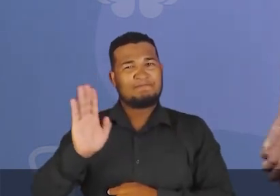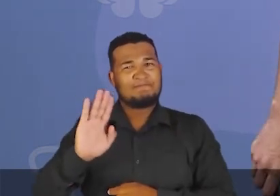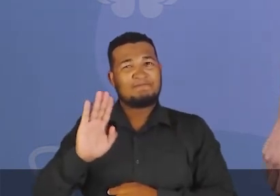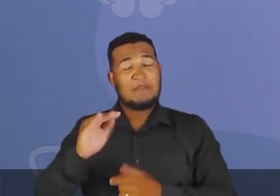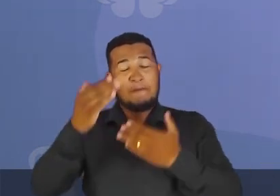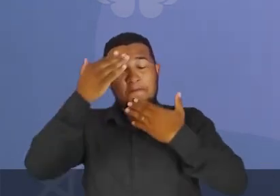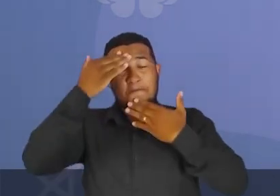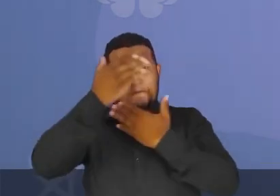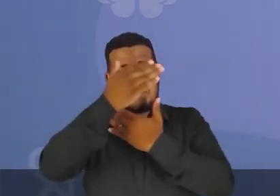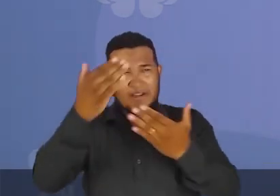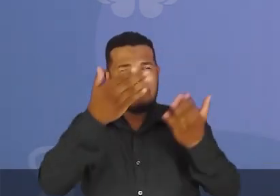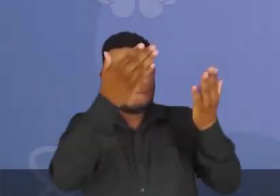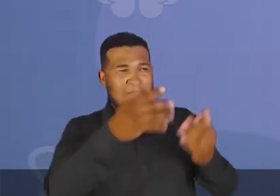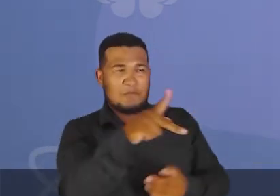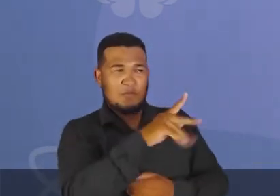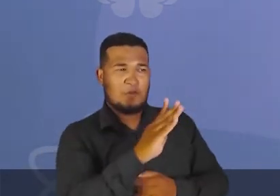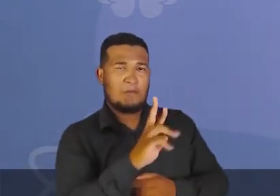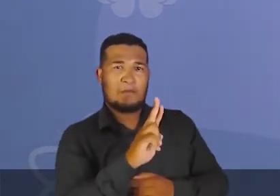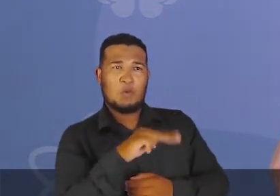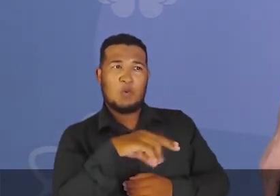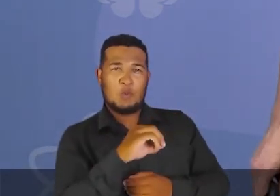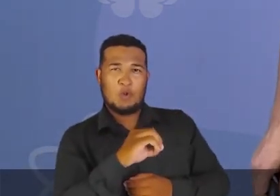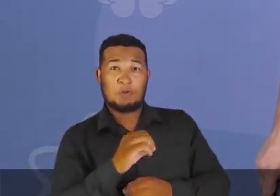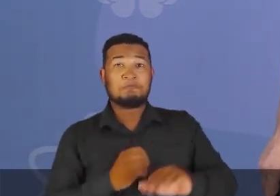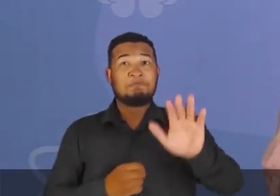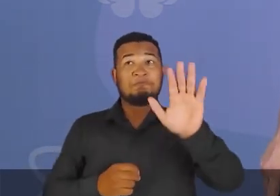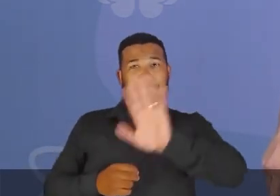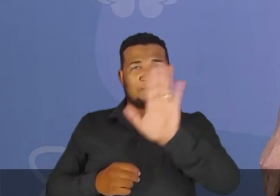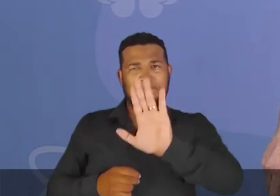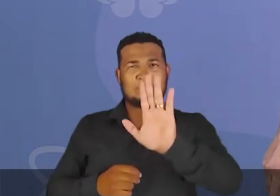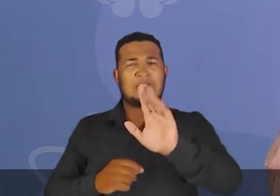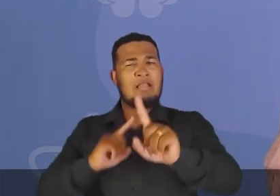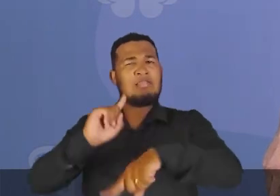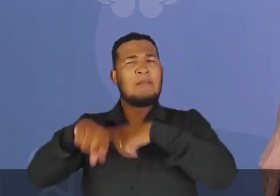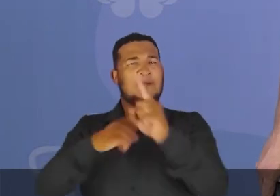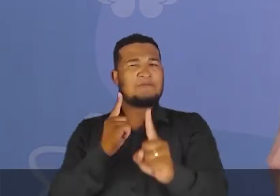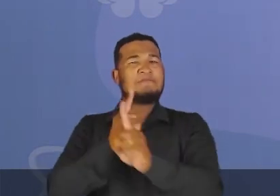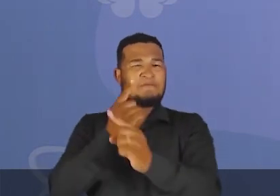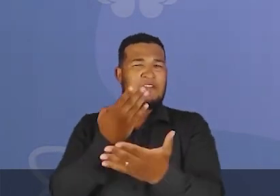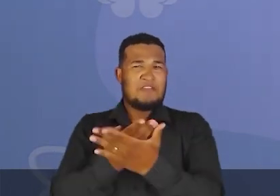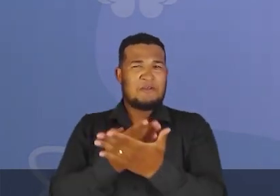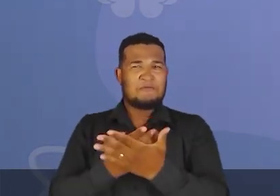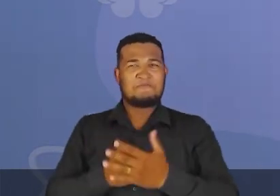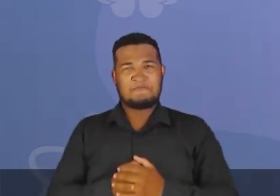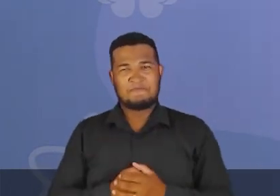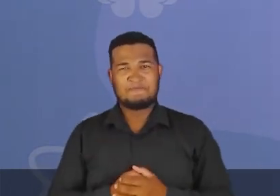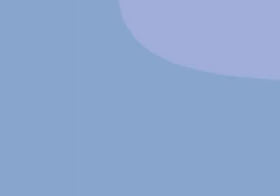Muito obrigado, professor Bruno. Tchau, gente. Até a nossa próxima aula.